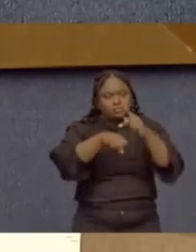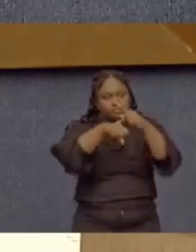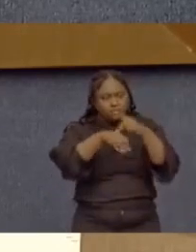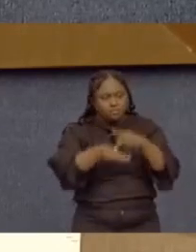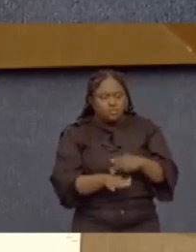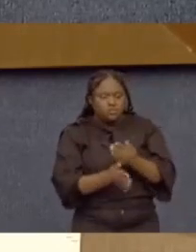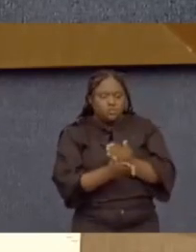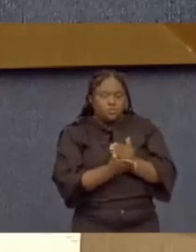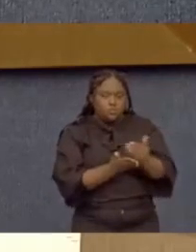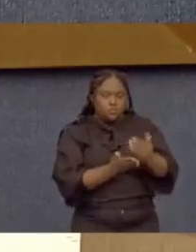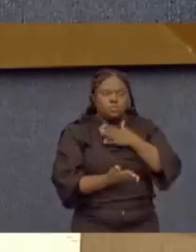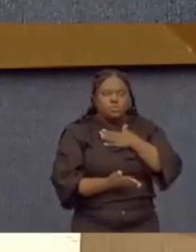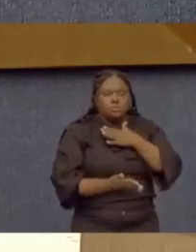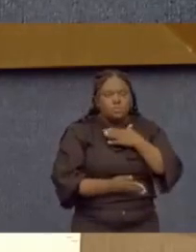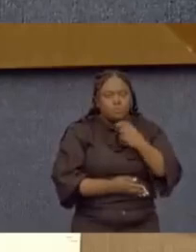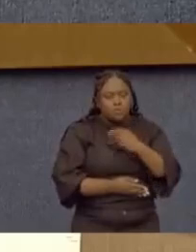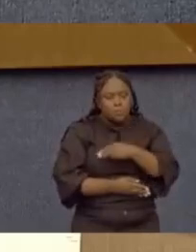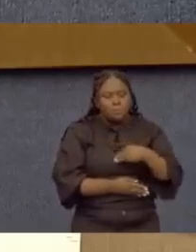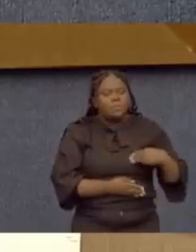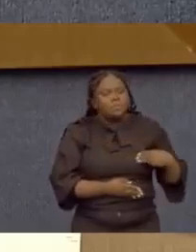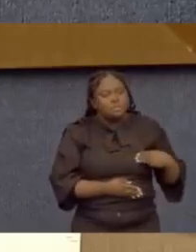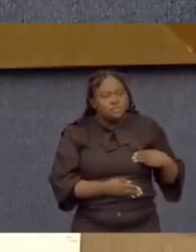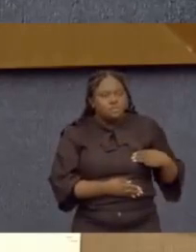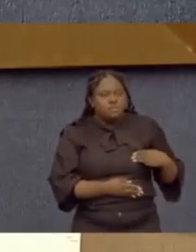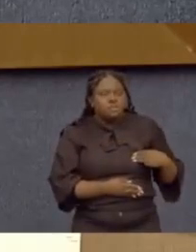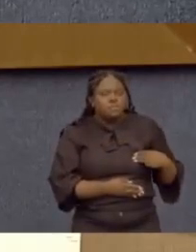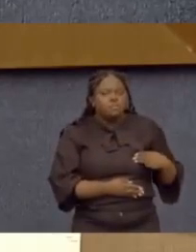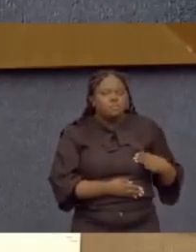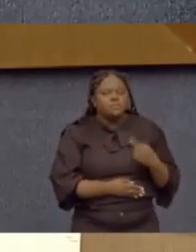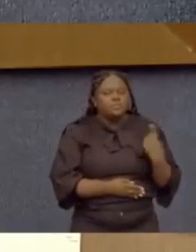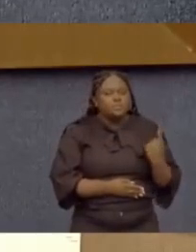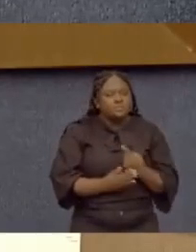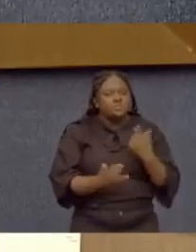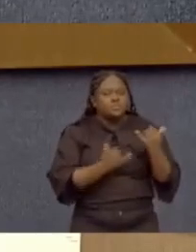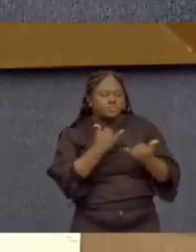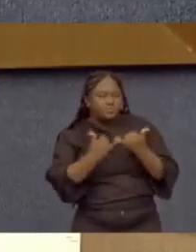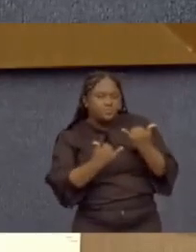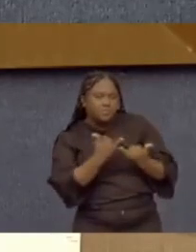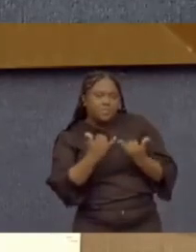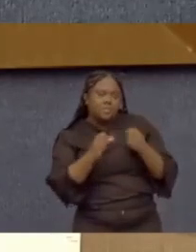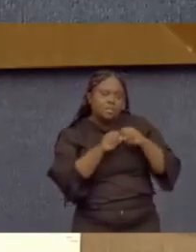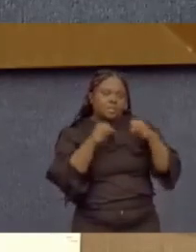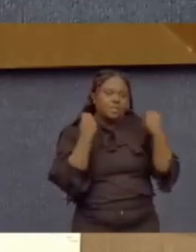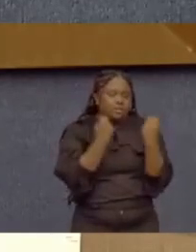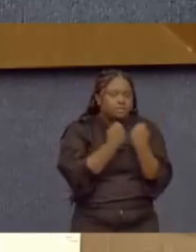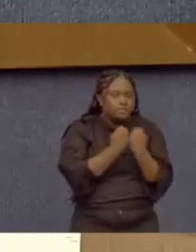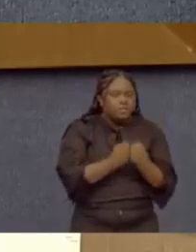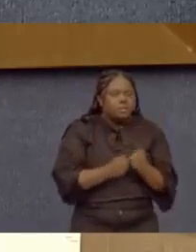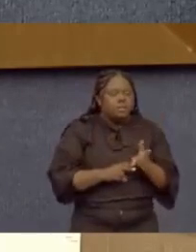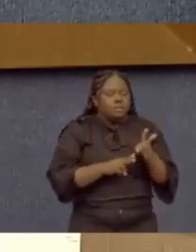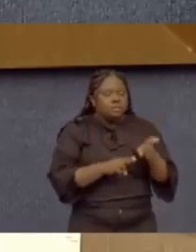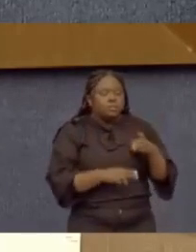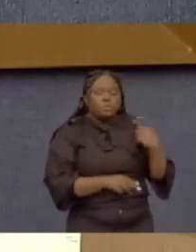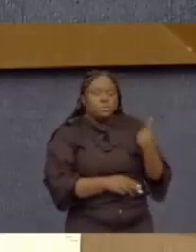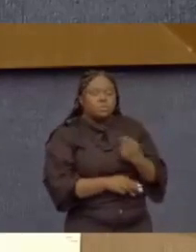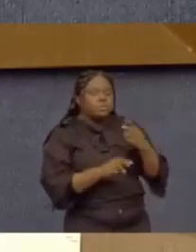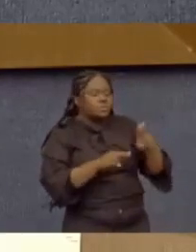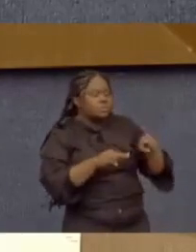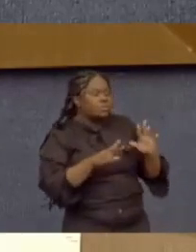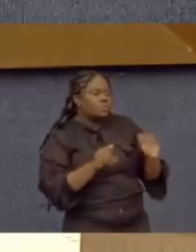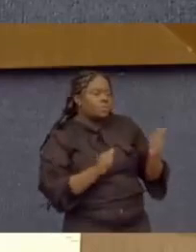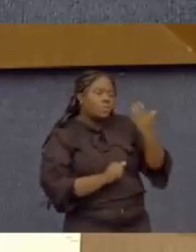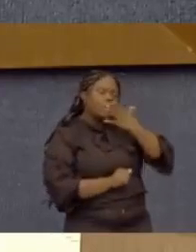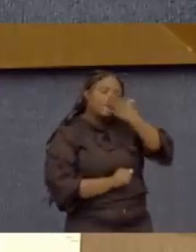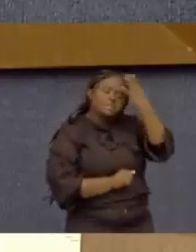no início do meu ministério. Como muitas vezes costumamos brincar no seminário, assim como nós jamais